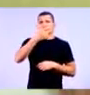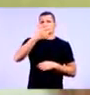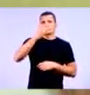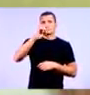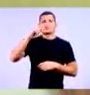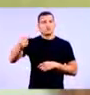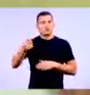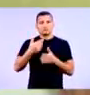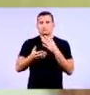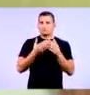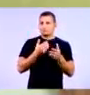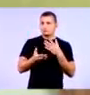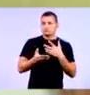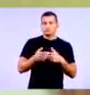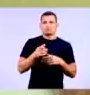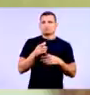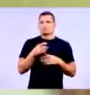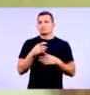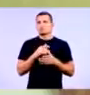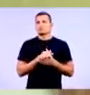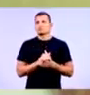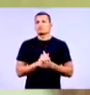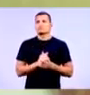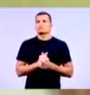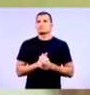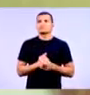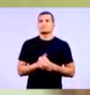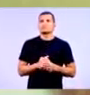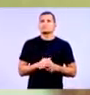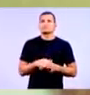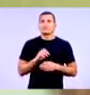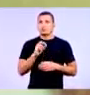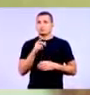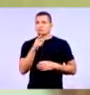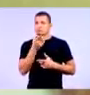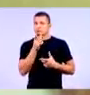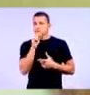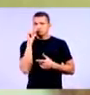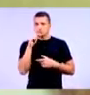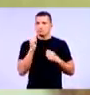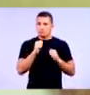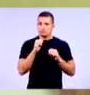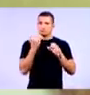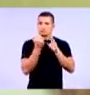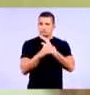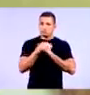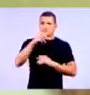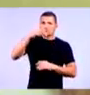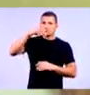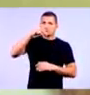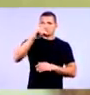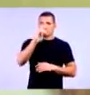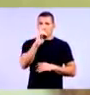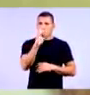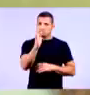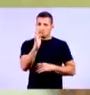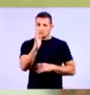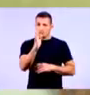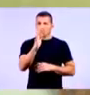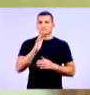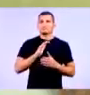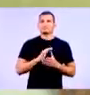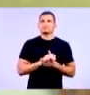enfim, né? A versão que você tiver no Word, ou se você preferir, você pode mandar em PDF, né? Ou uma ou outra. Foi tarefa, manda no